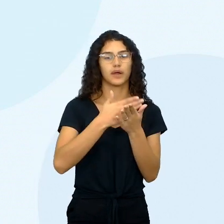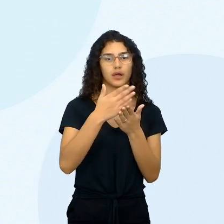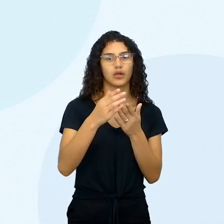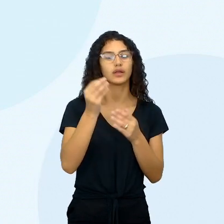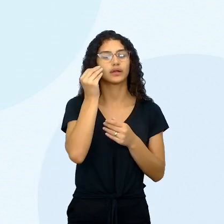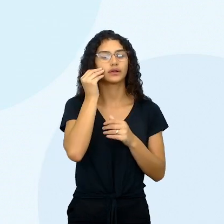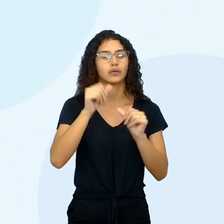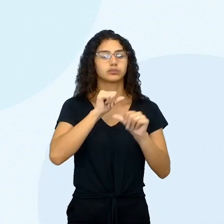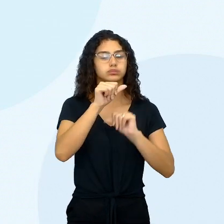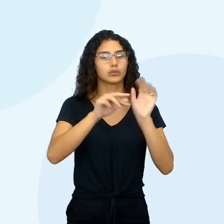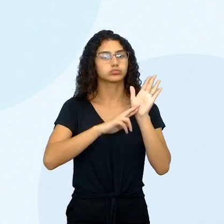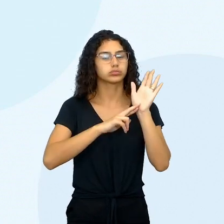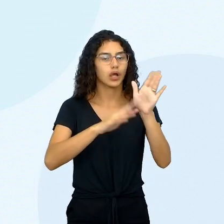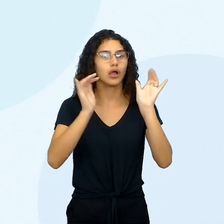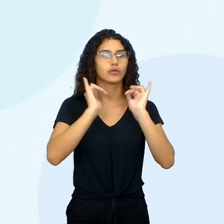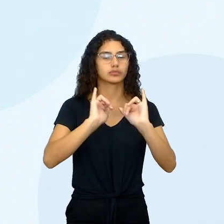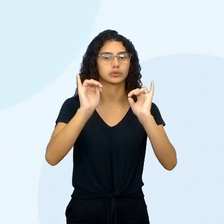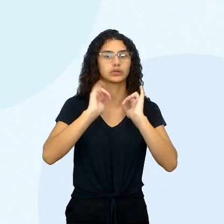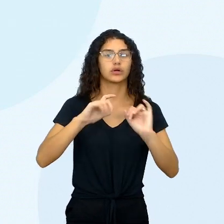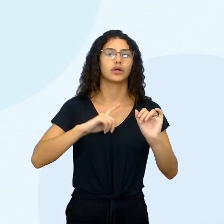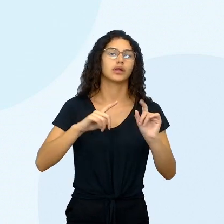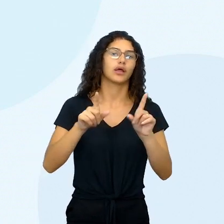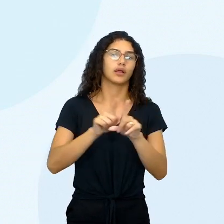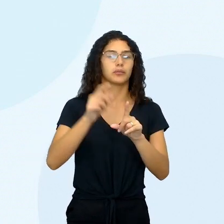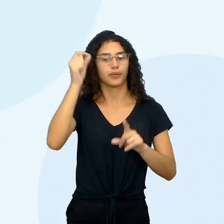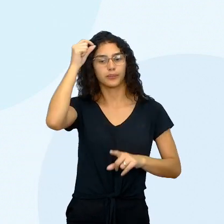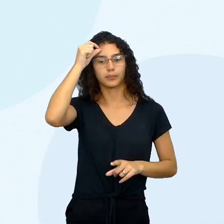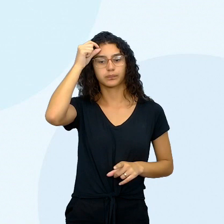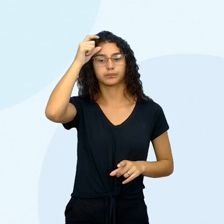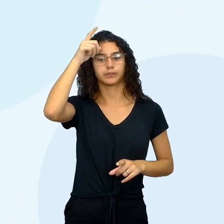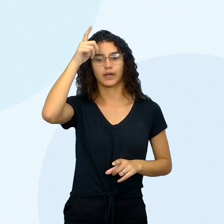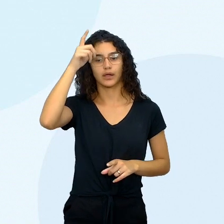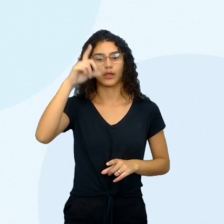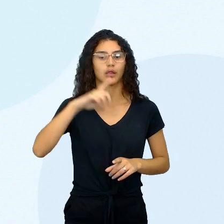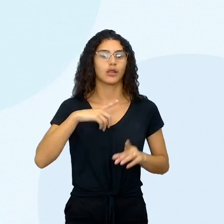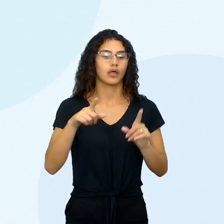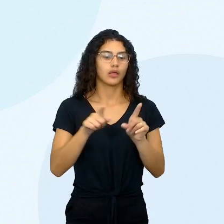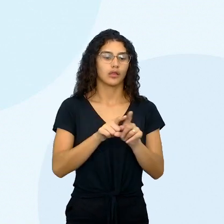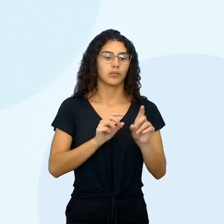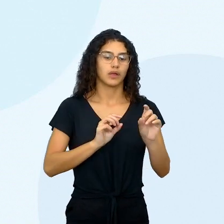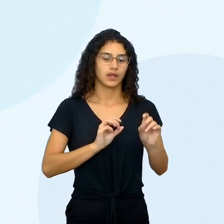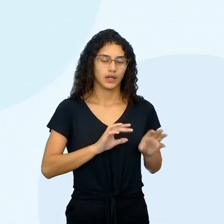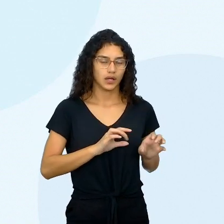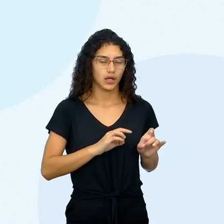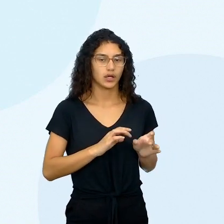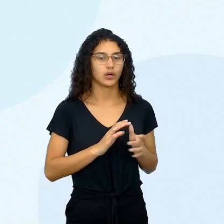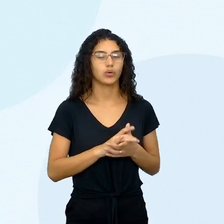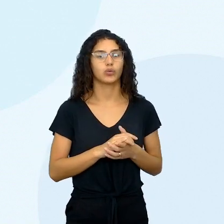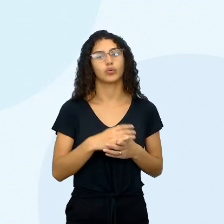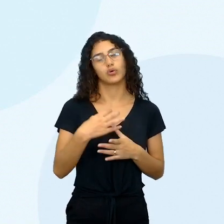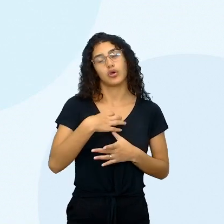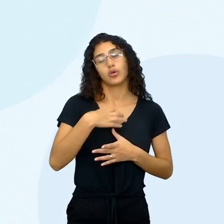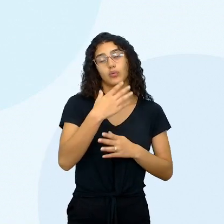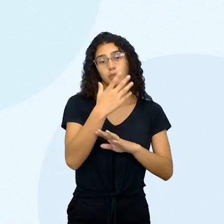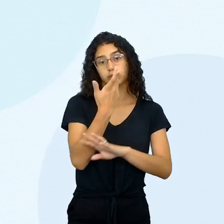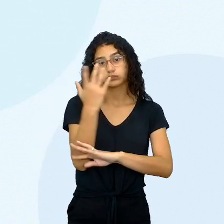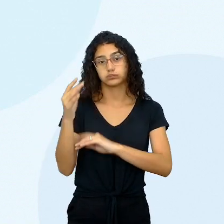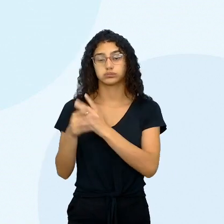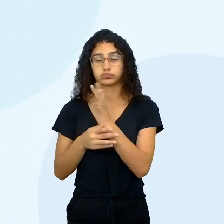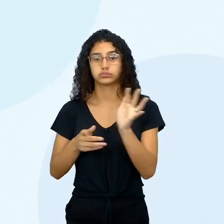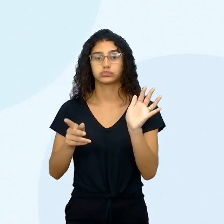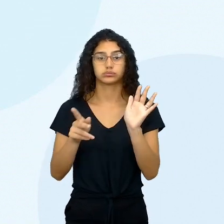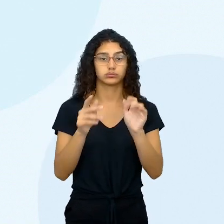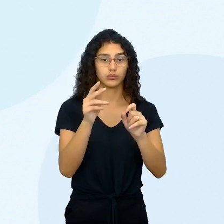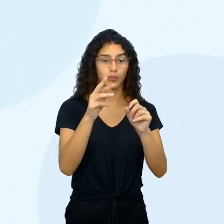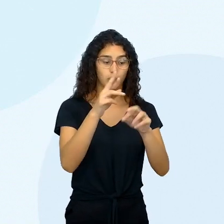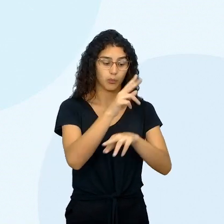tentar transmitir informações, transmitir conhecimentos aqui dos técnicos, né, da Casa do Meio Ambiente, para os